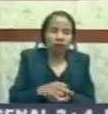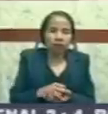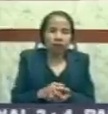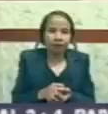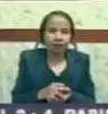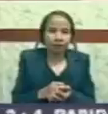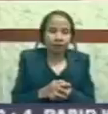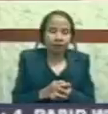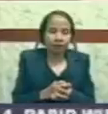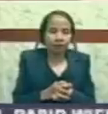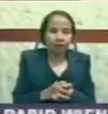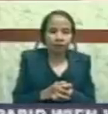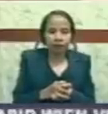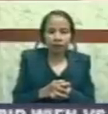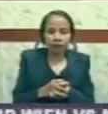Portanto,